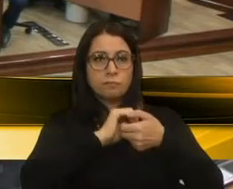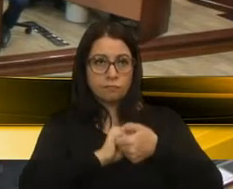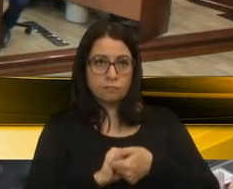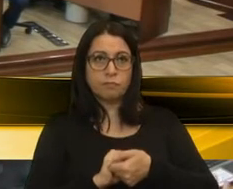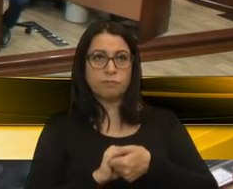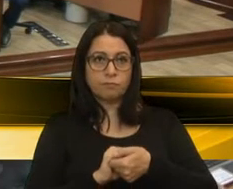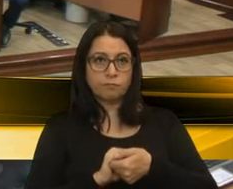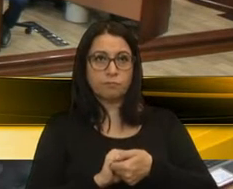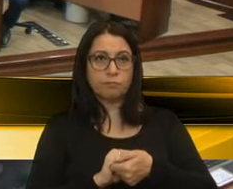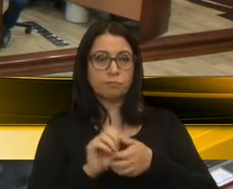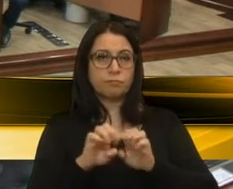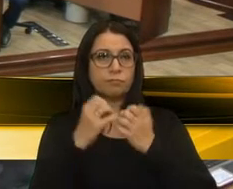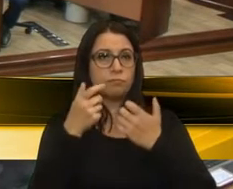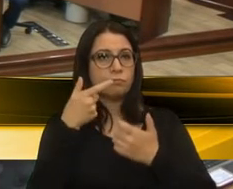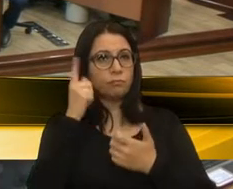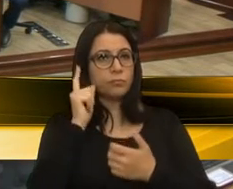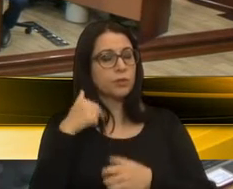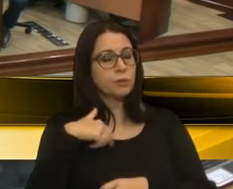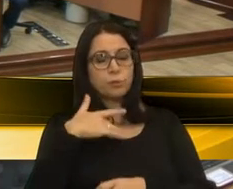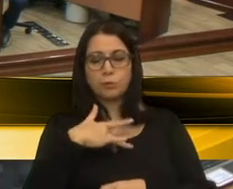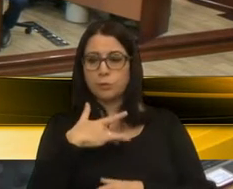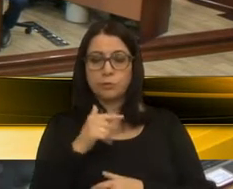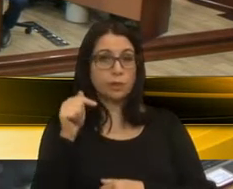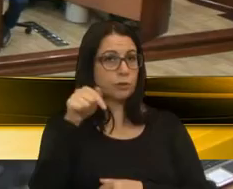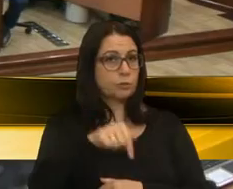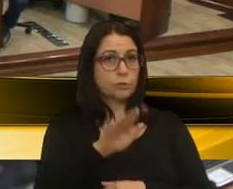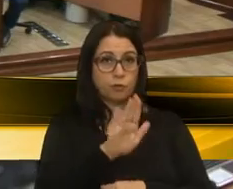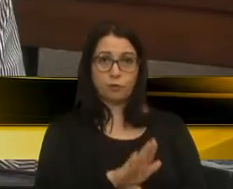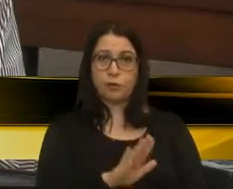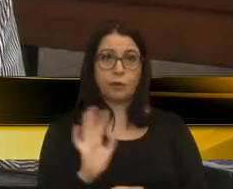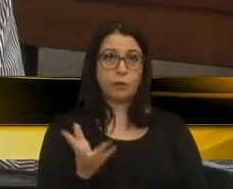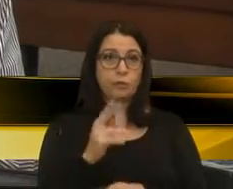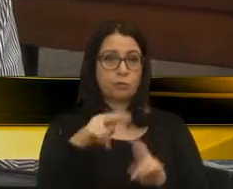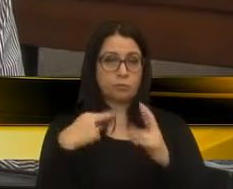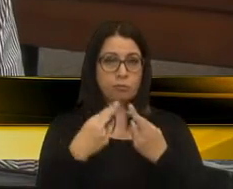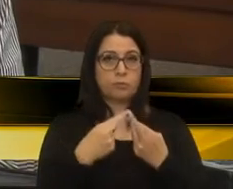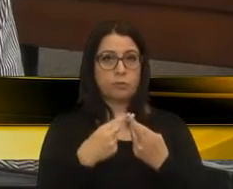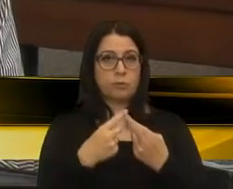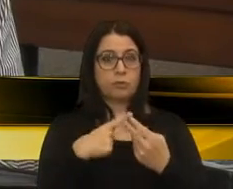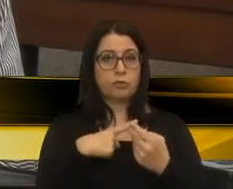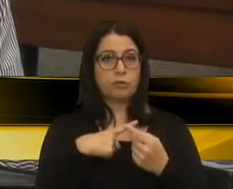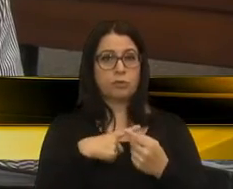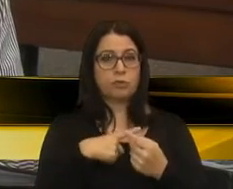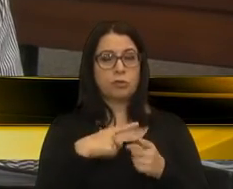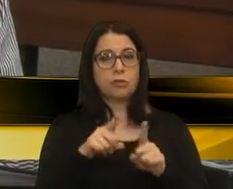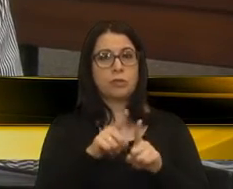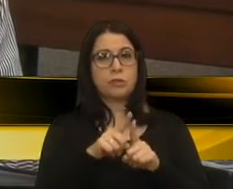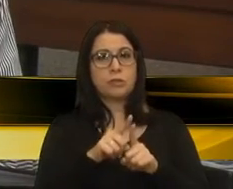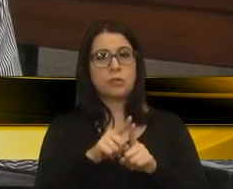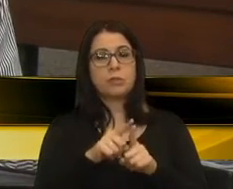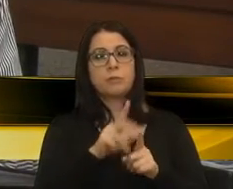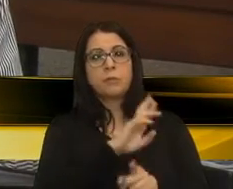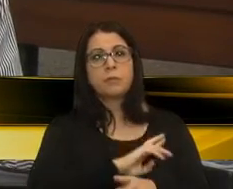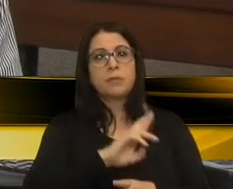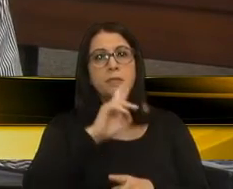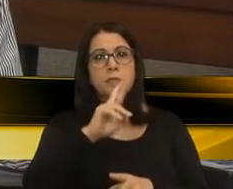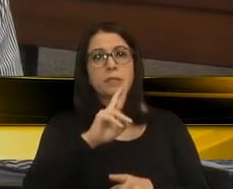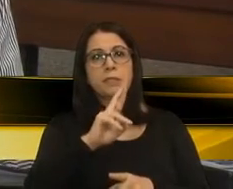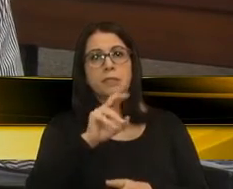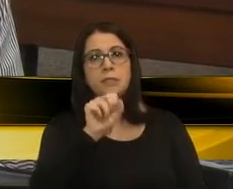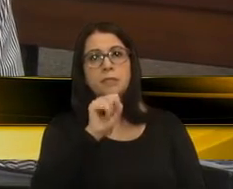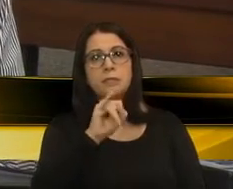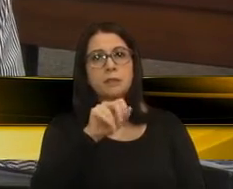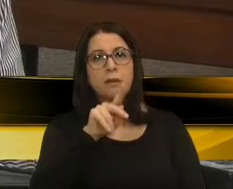pelo evento de ontem. Lamentavelmente, eu não pude permanecer toda a reunião porque havia uma delegação da presidência para representá-lo lá no